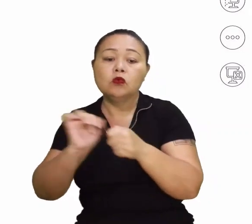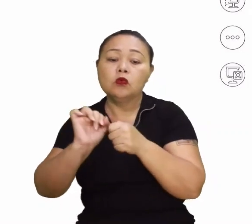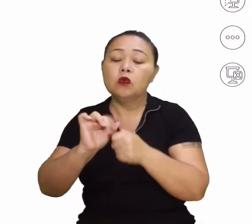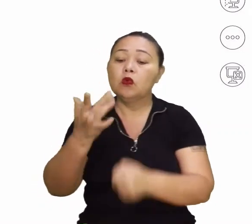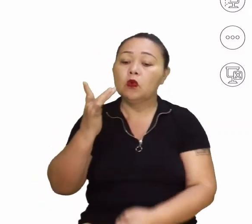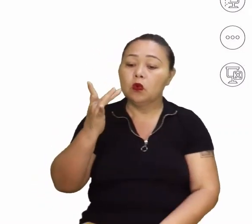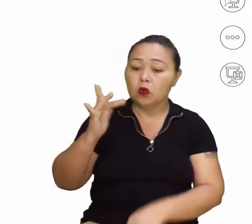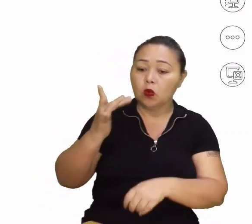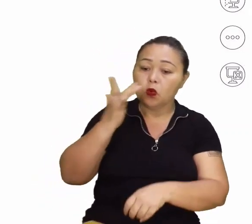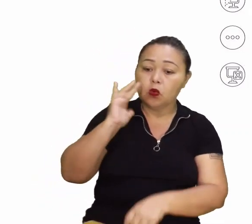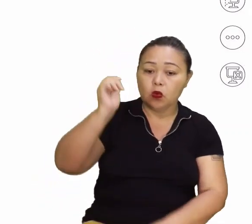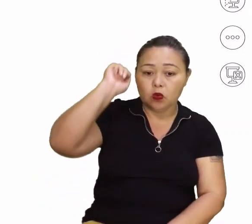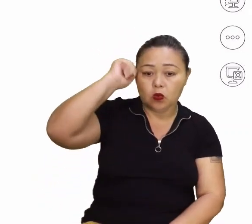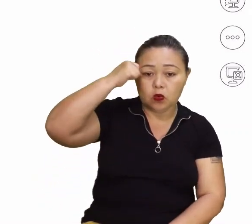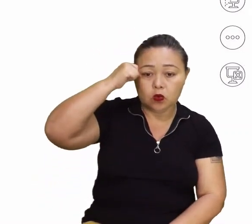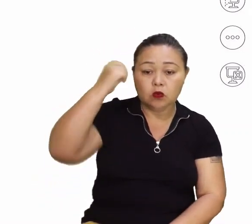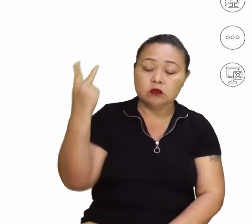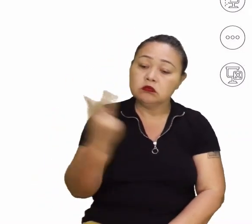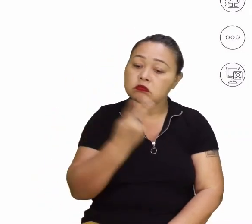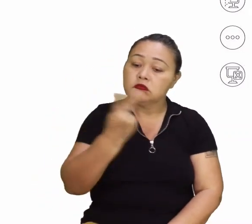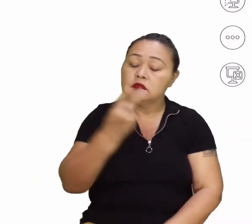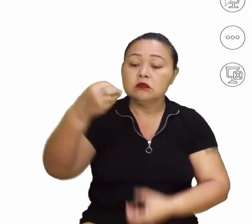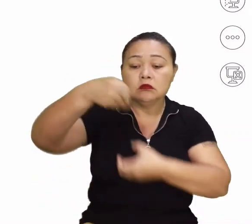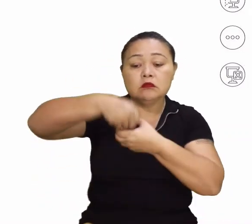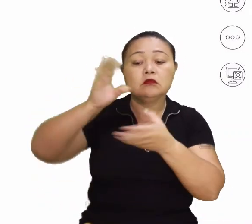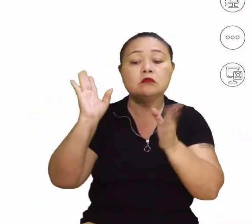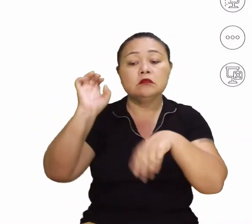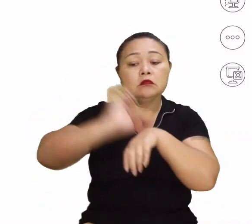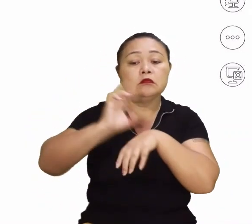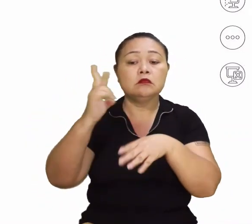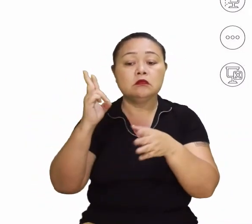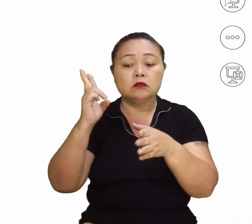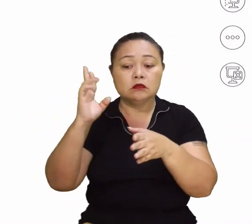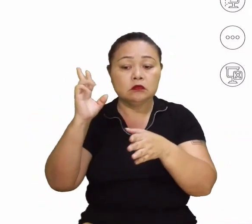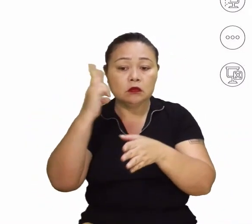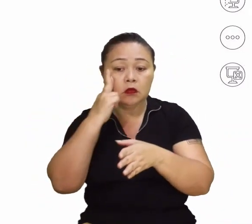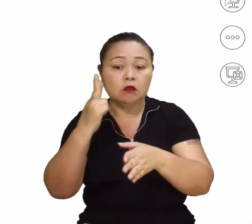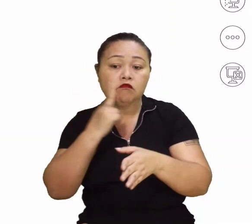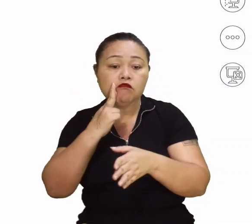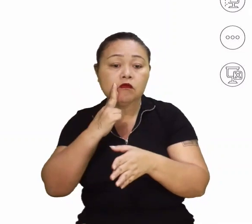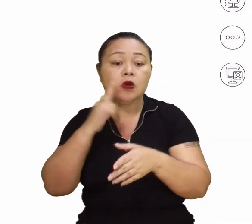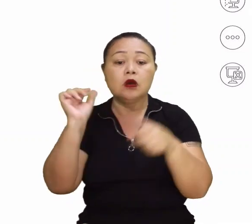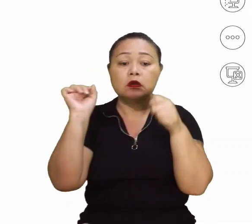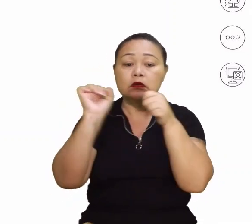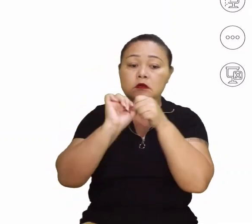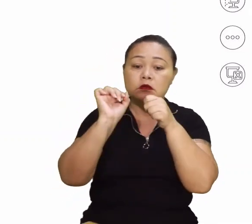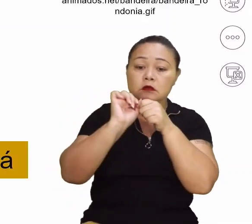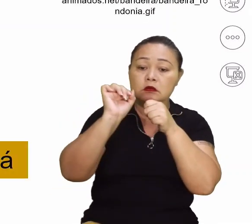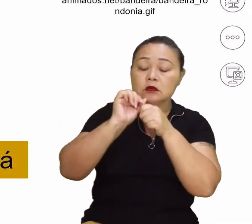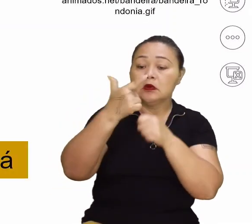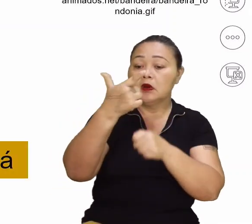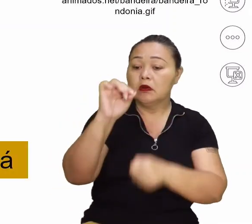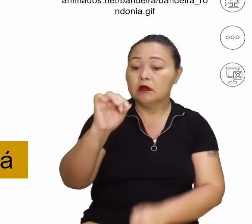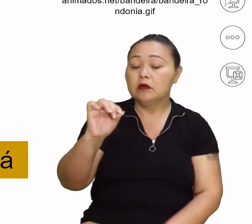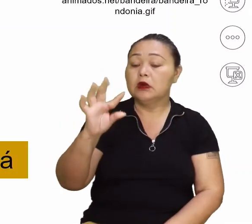Amazônia Ocidental, produziram 20 toneladas de borracha.